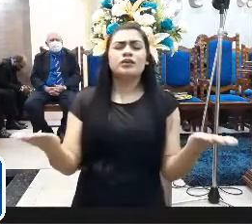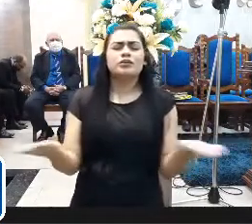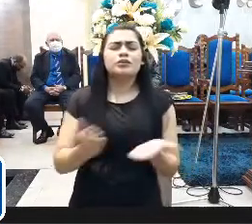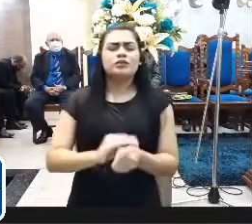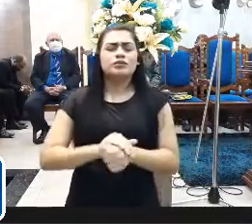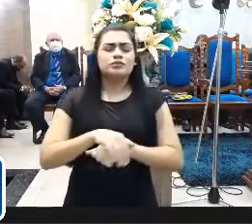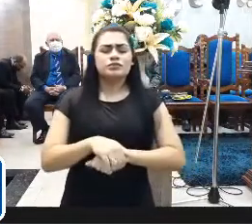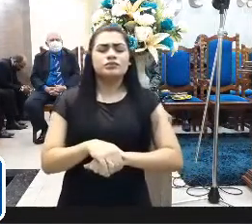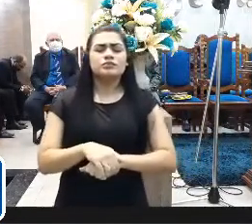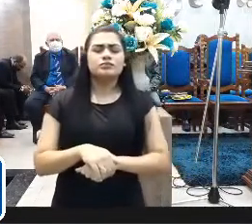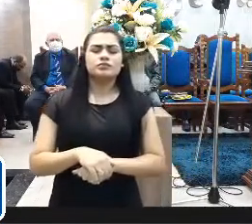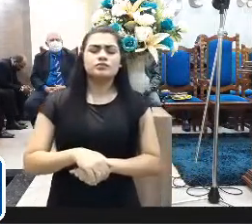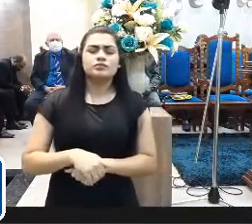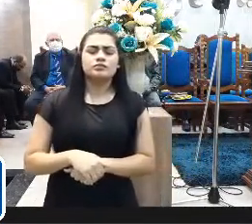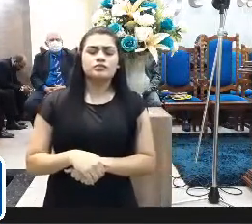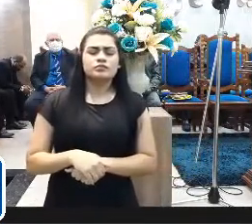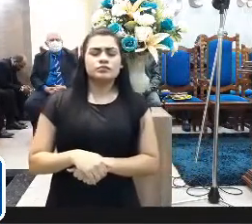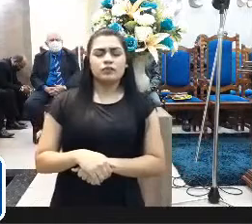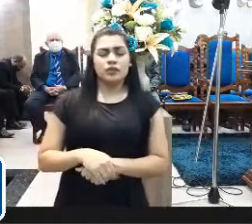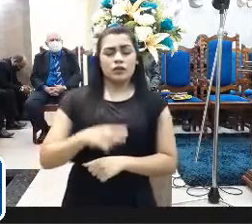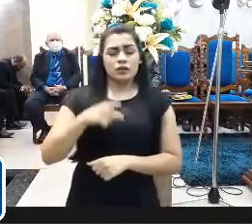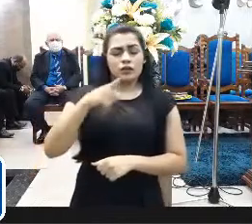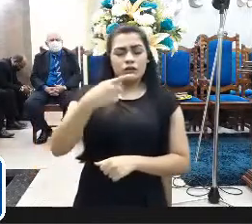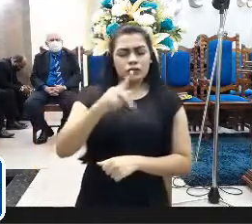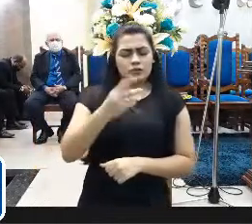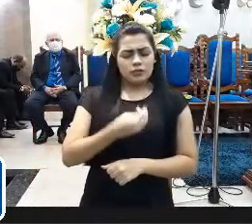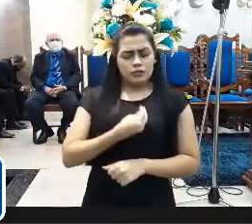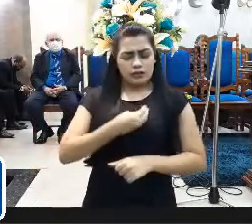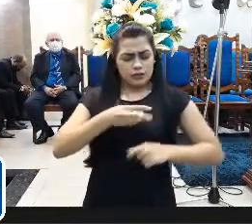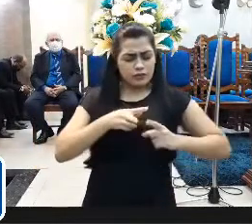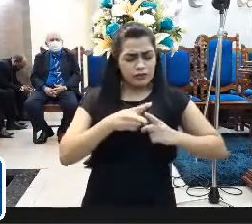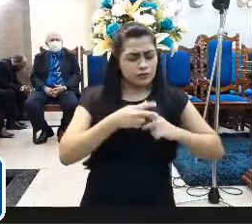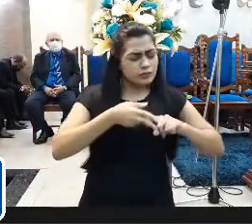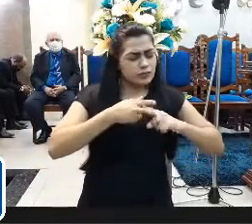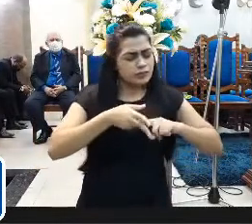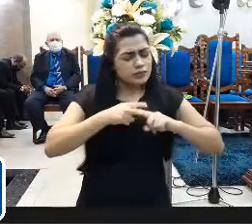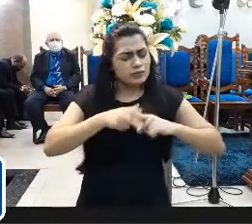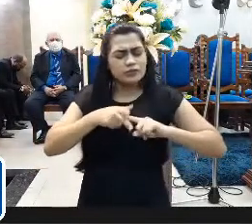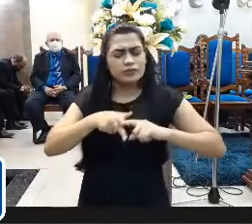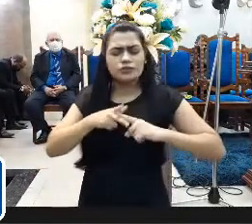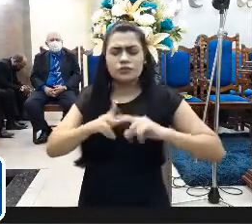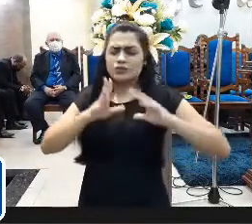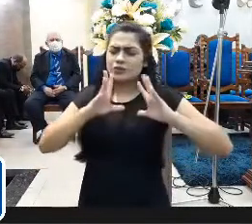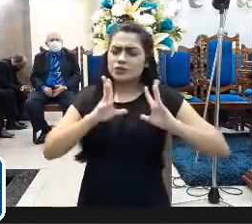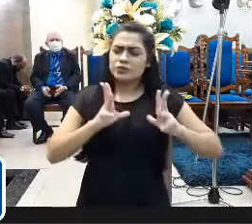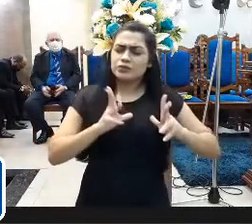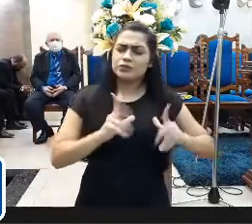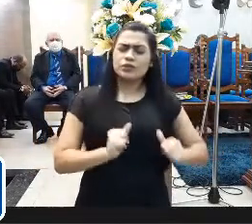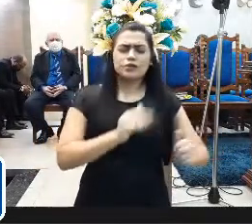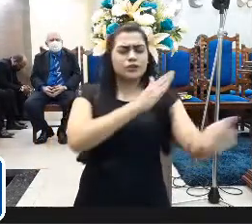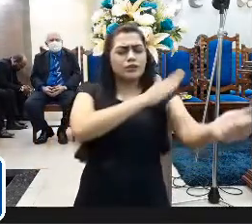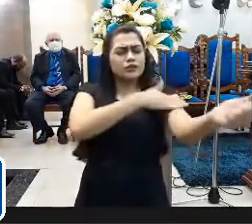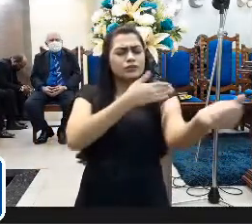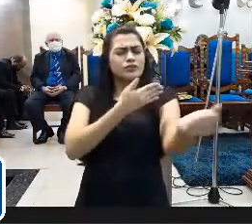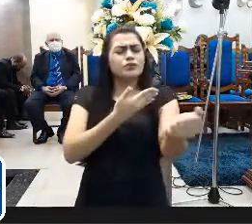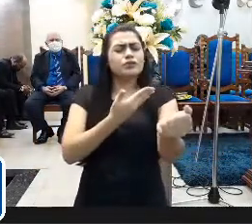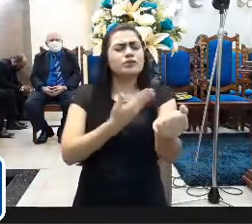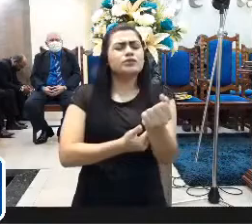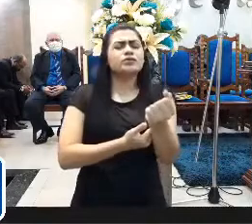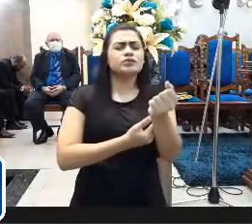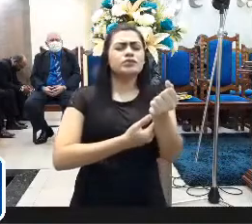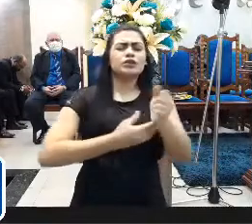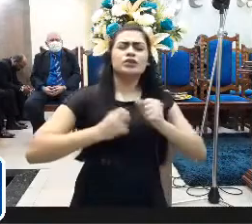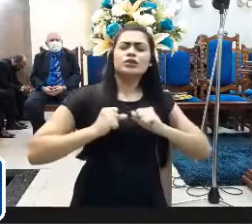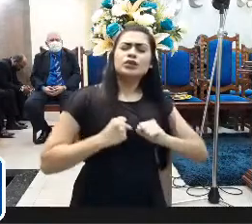nesta noite, para lhe aperfeiçoar, para lhe confirmar, para lhe fortalecer,